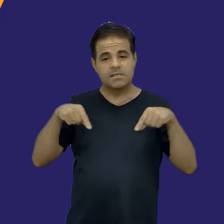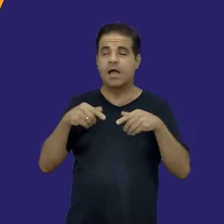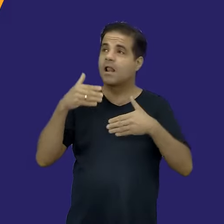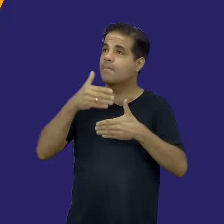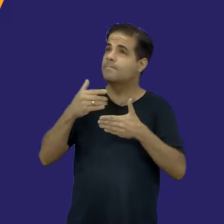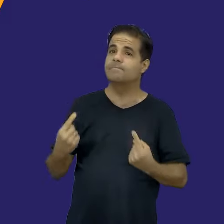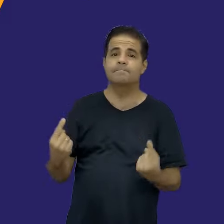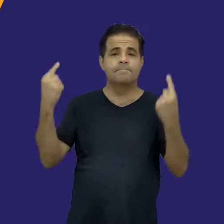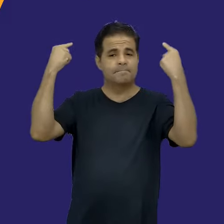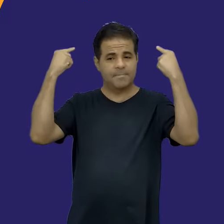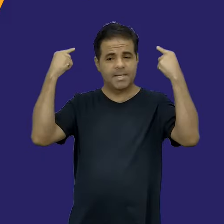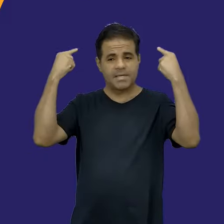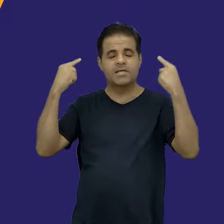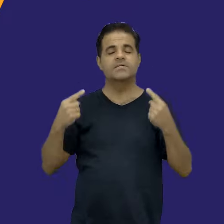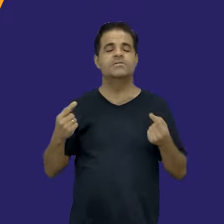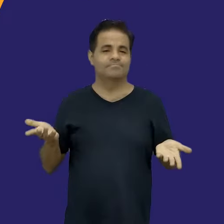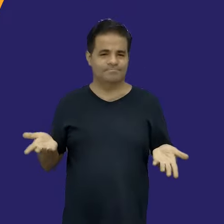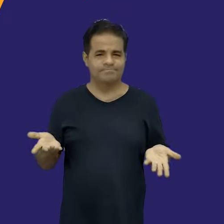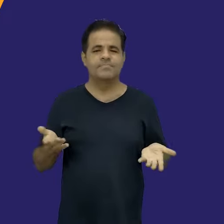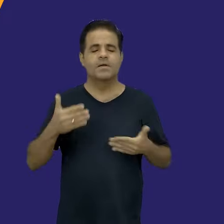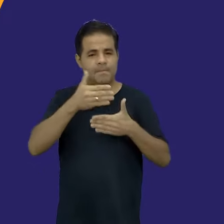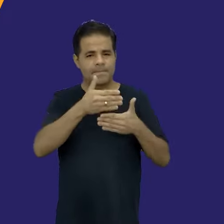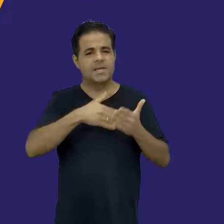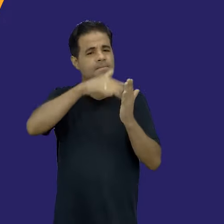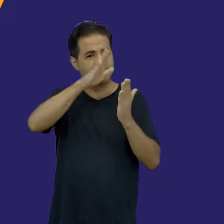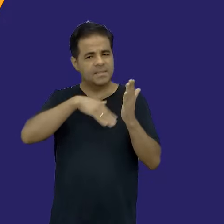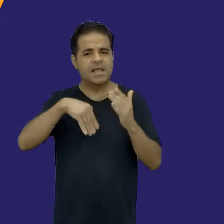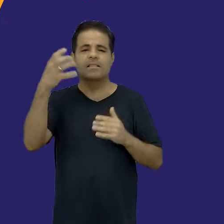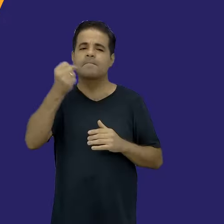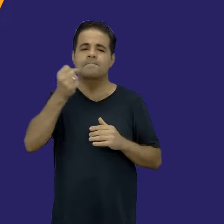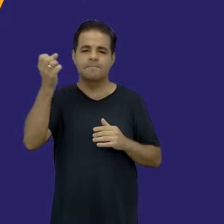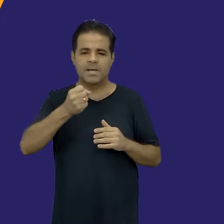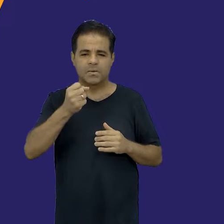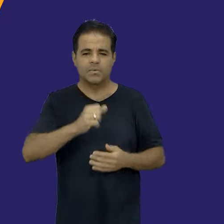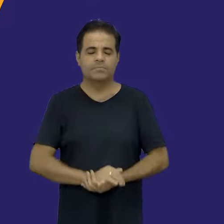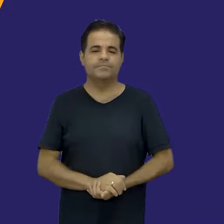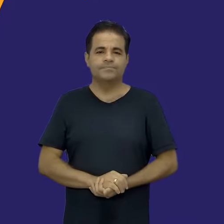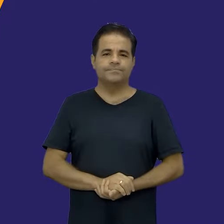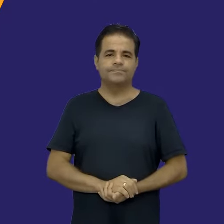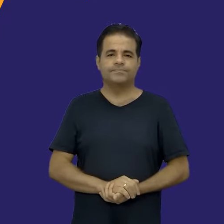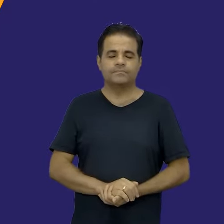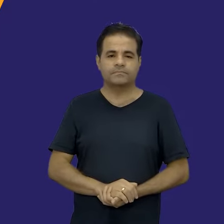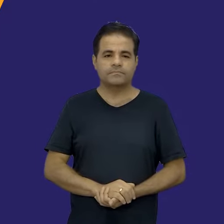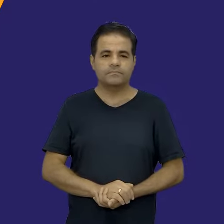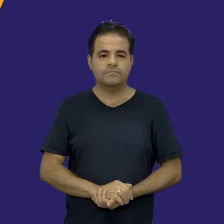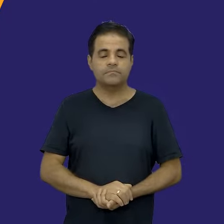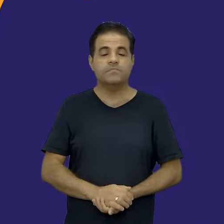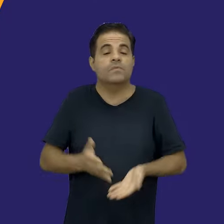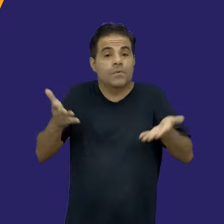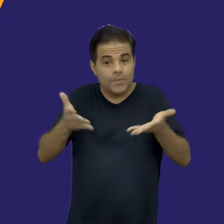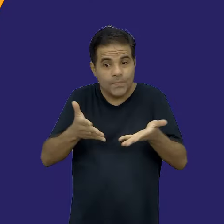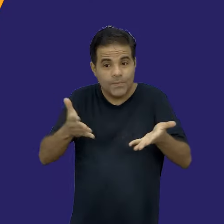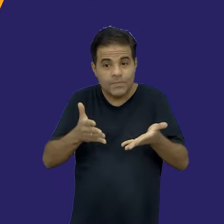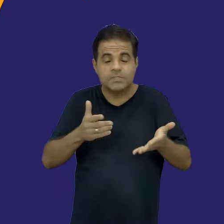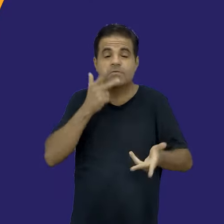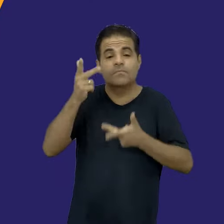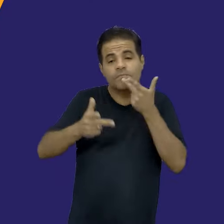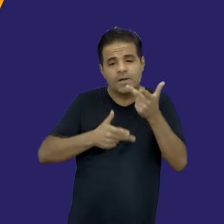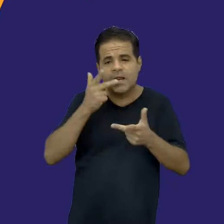atrás da minha pessoa é uma parede pintada de branco. Bom, hoje nós vamos